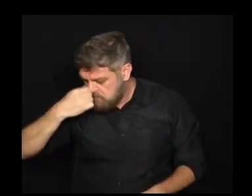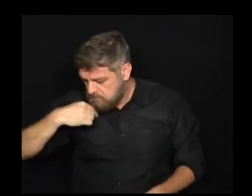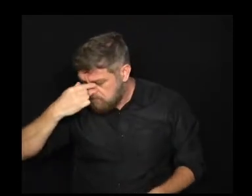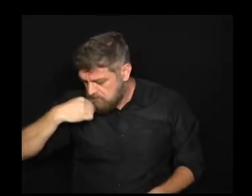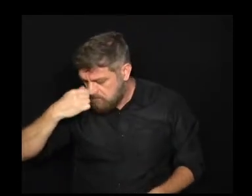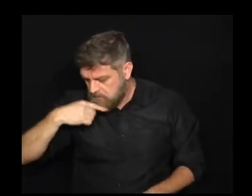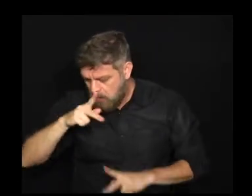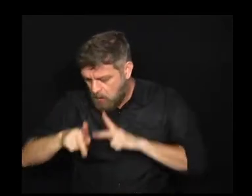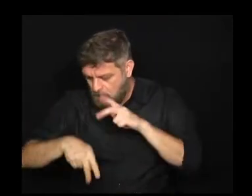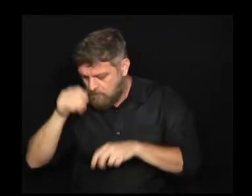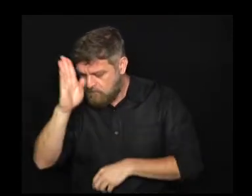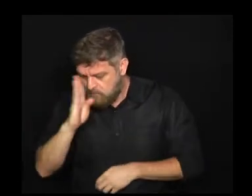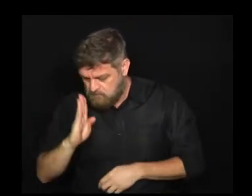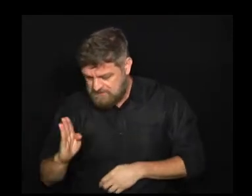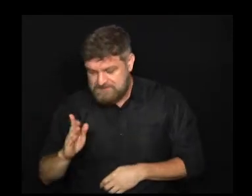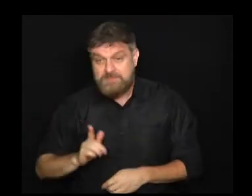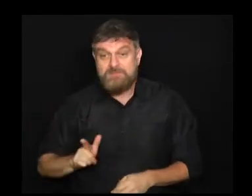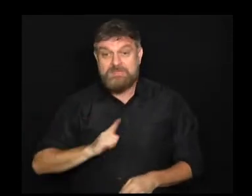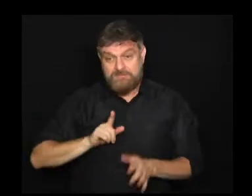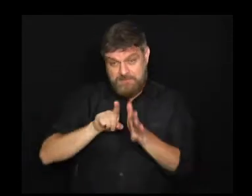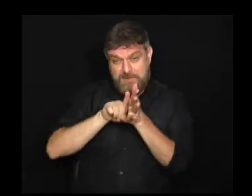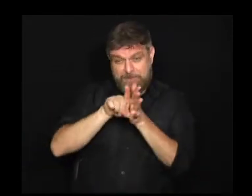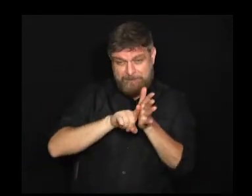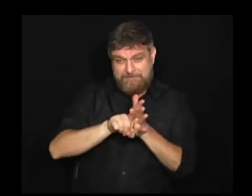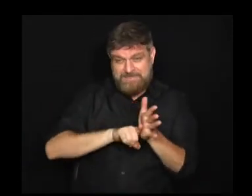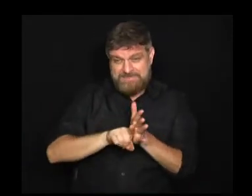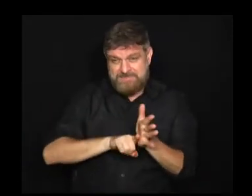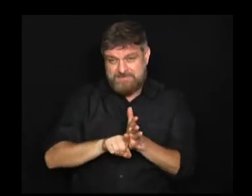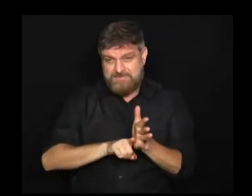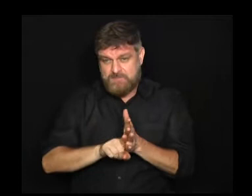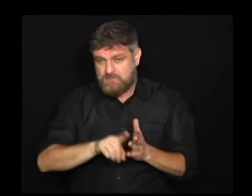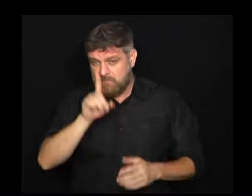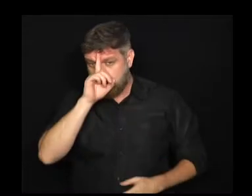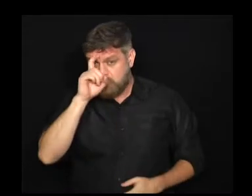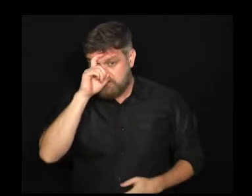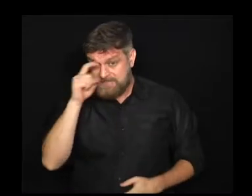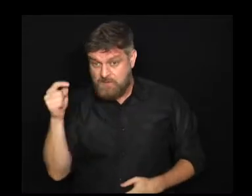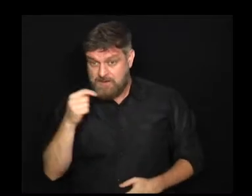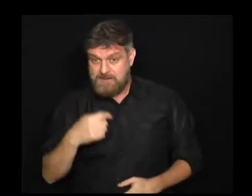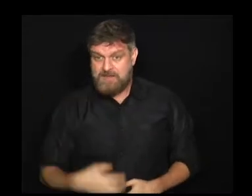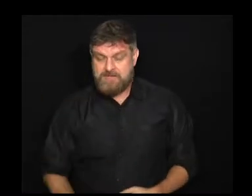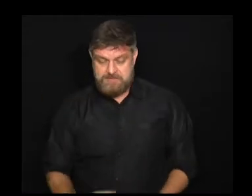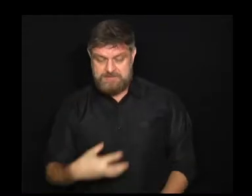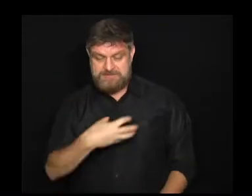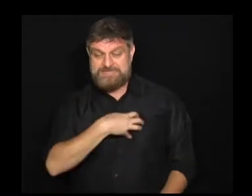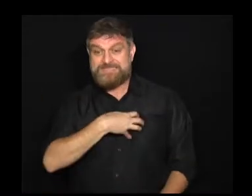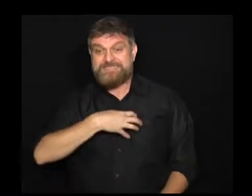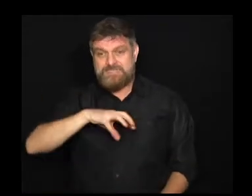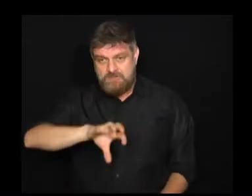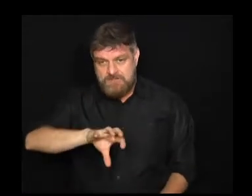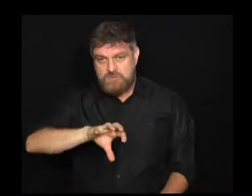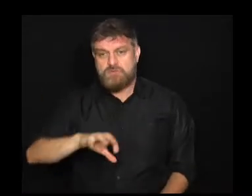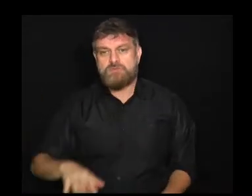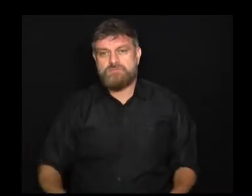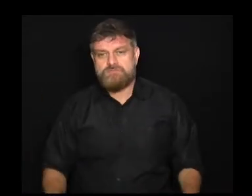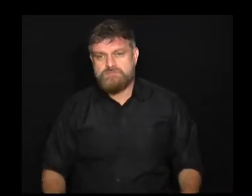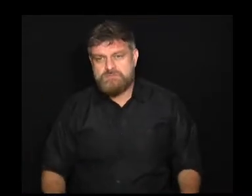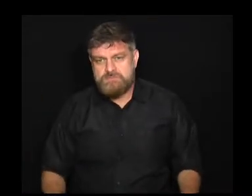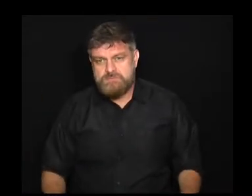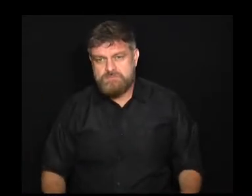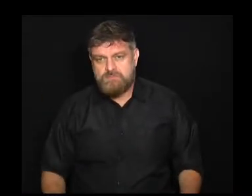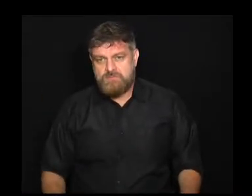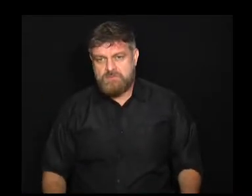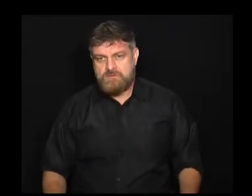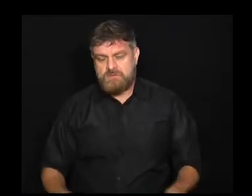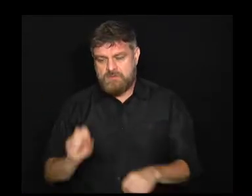brasileiro, uma pesquisa foi feita em um hospital de Sentinela de Salvador. Então, esse vírus ele